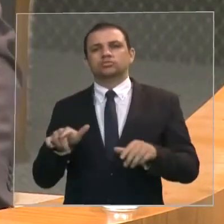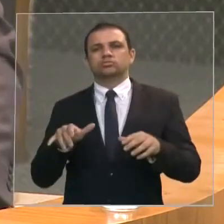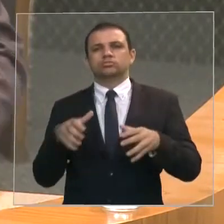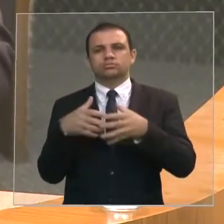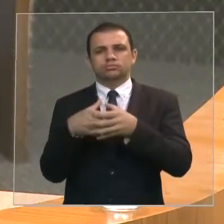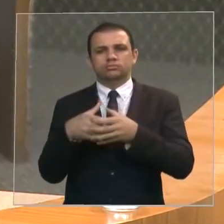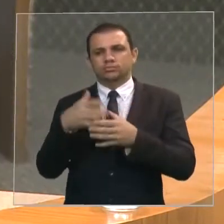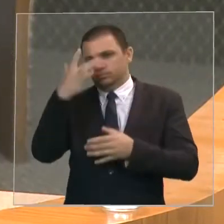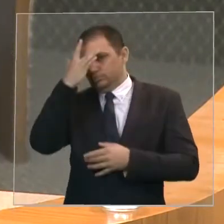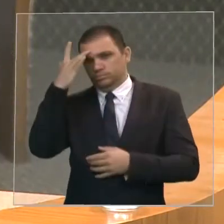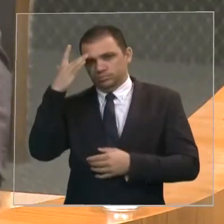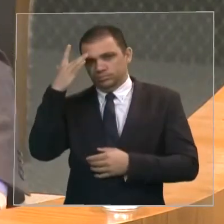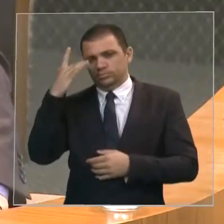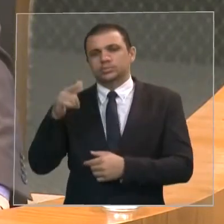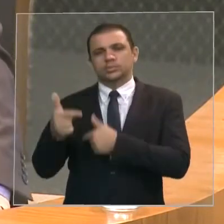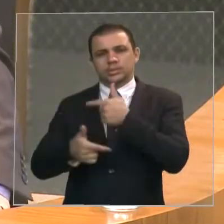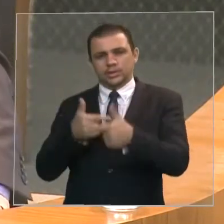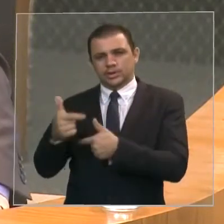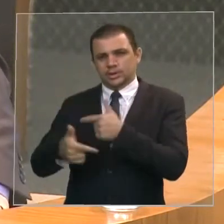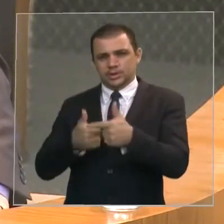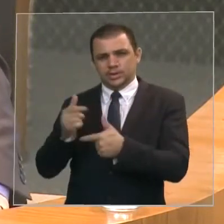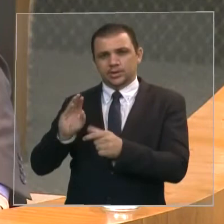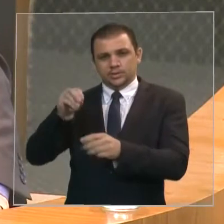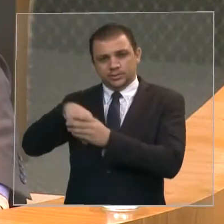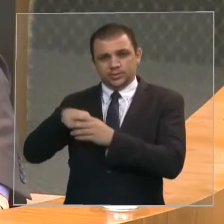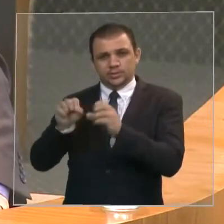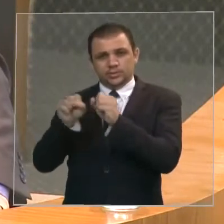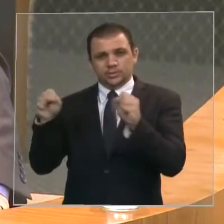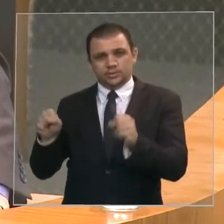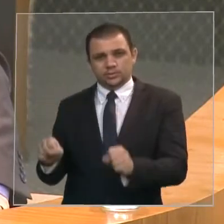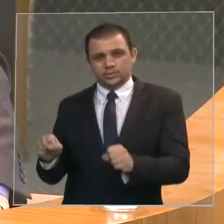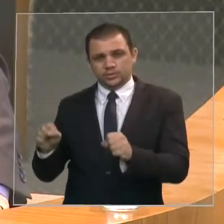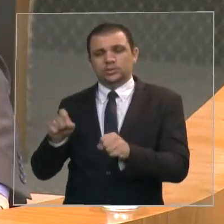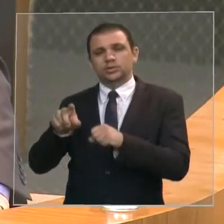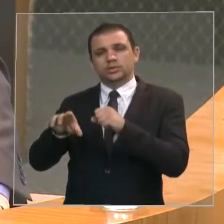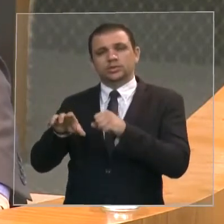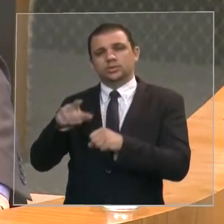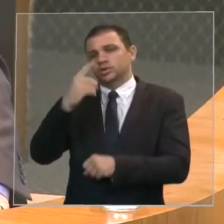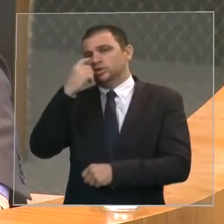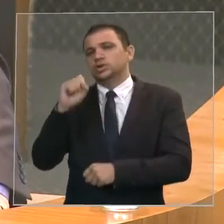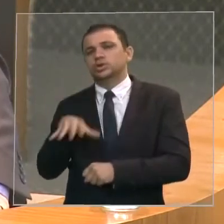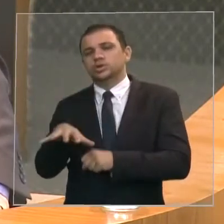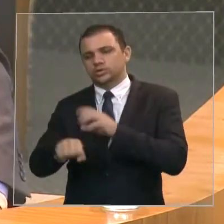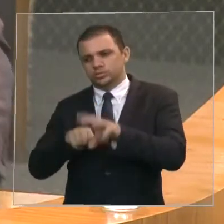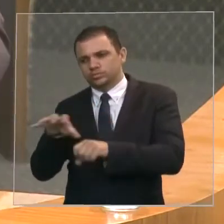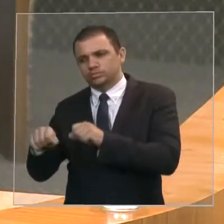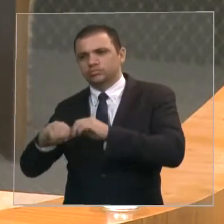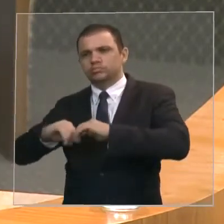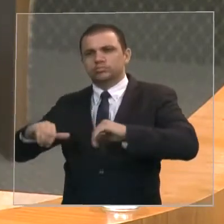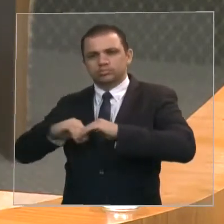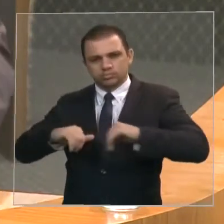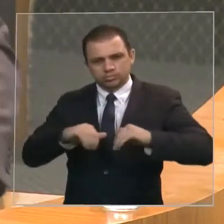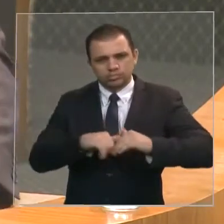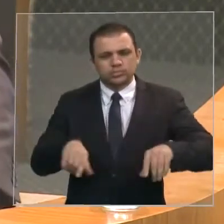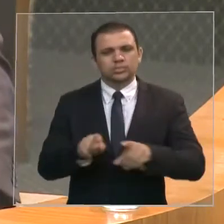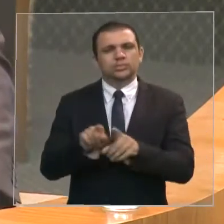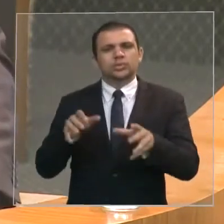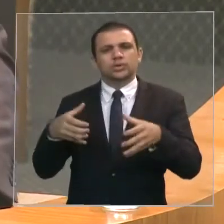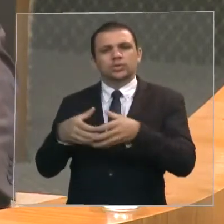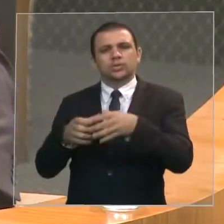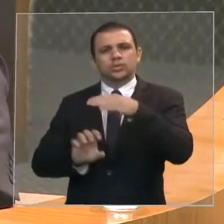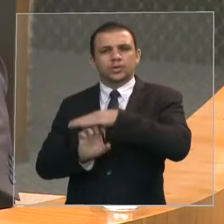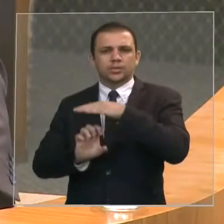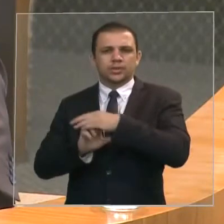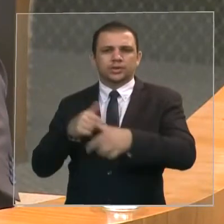de pessoas que envolvidas nessa sistemática de coleta seletiva, de empresas de reciclagem e também